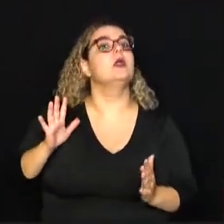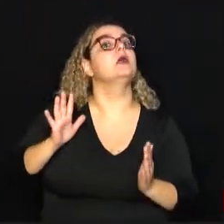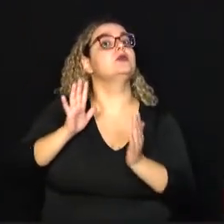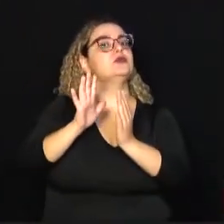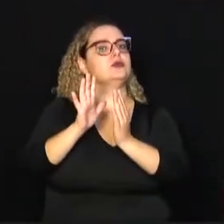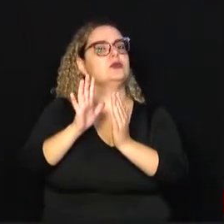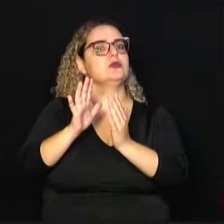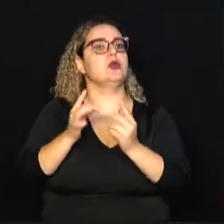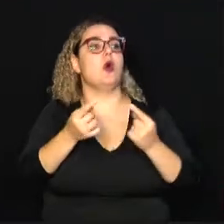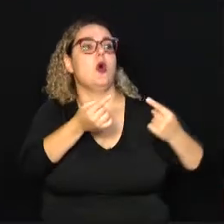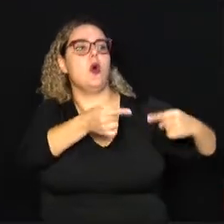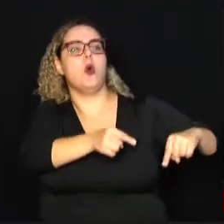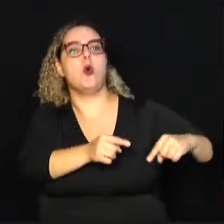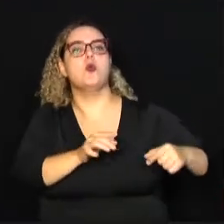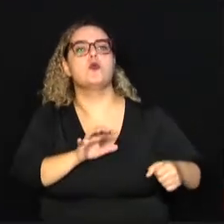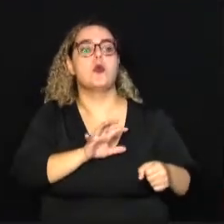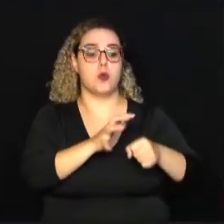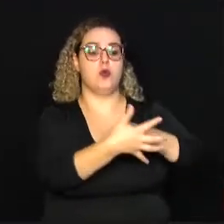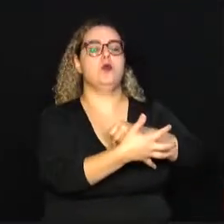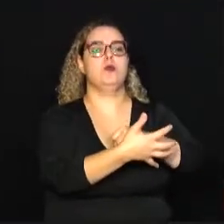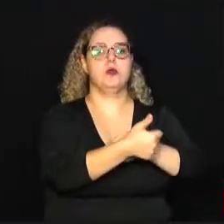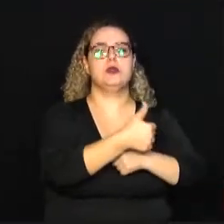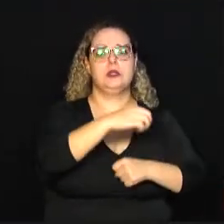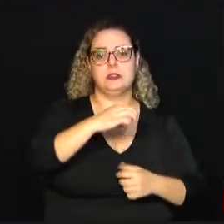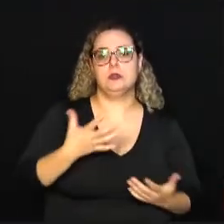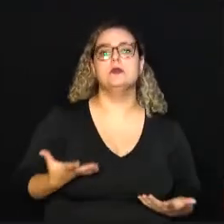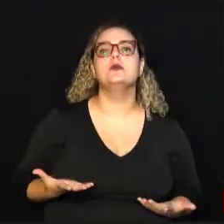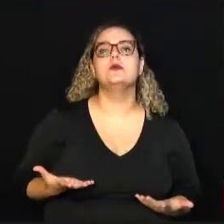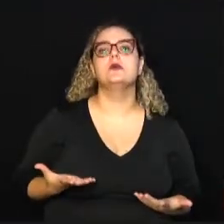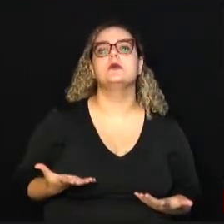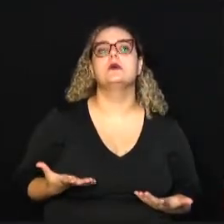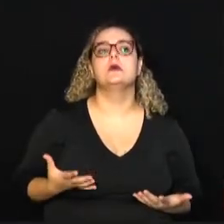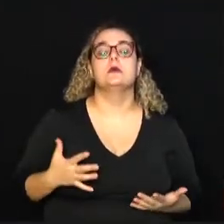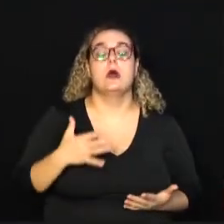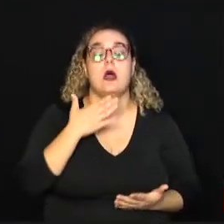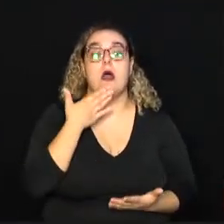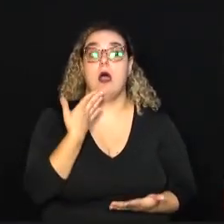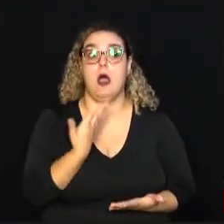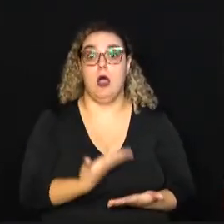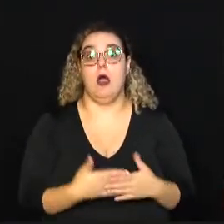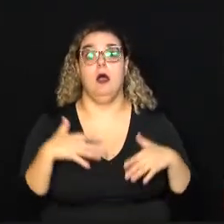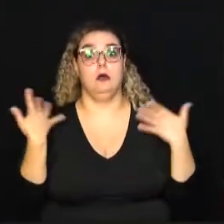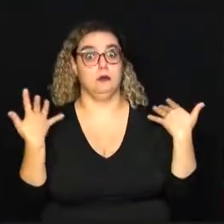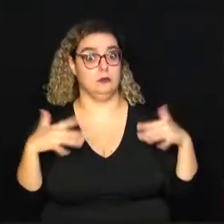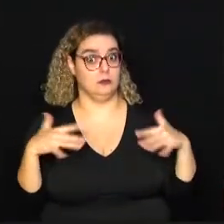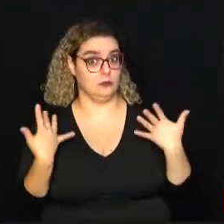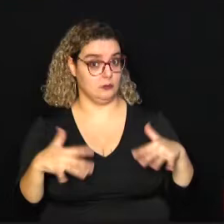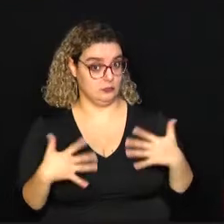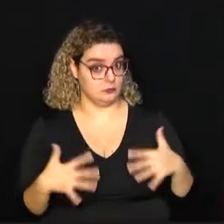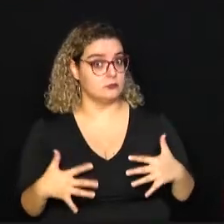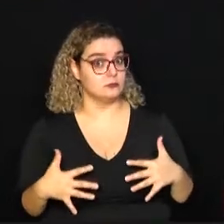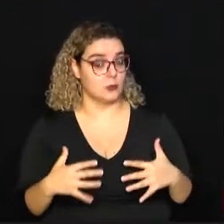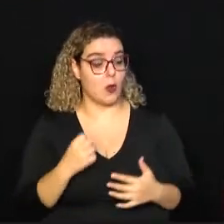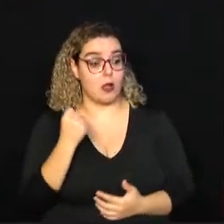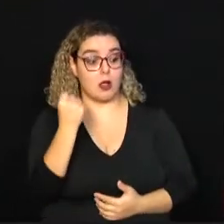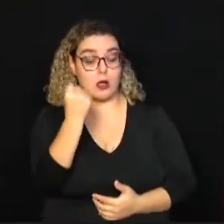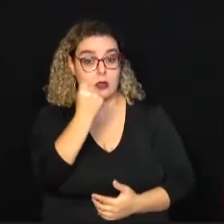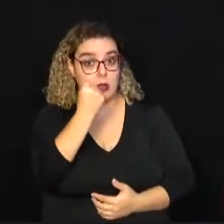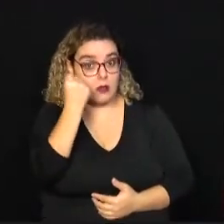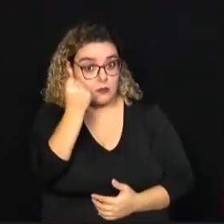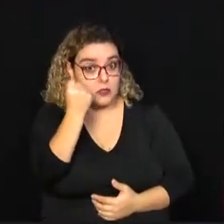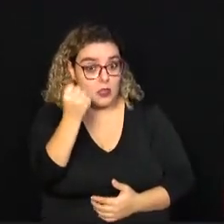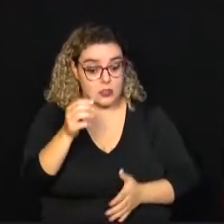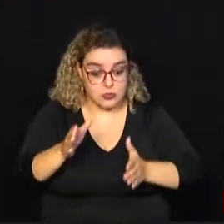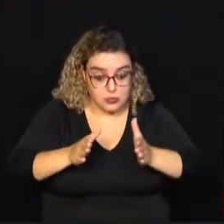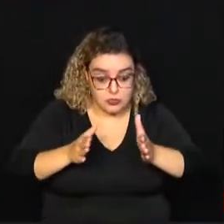a Covid-19 tem ficado muito impressionado, né, ao se deparar com a gravidade das situações que estão